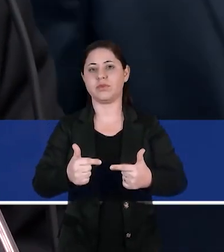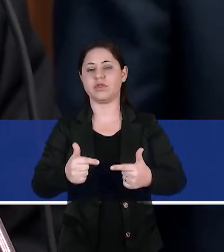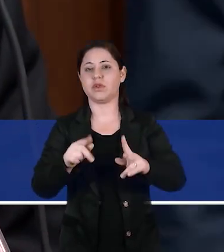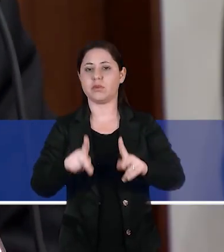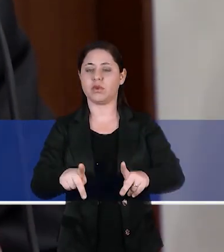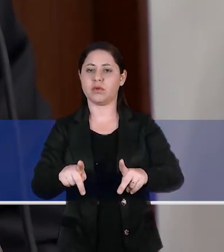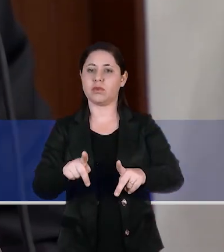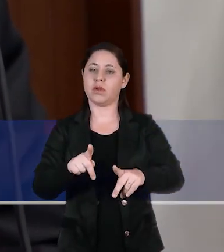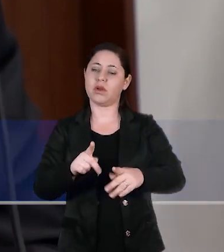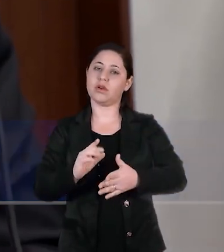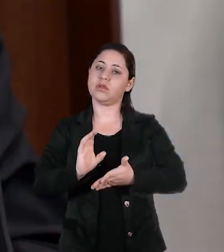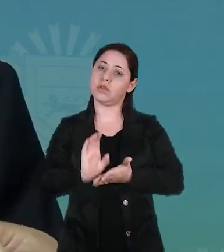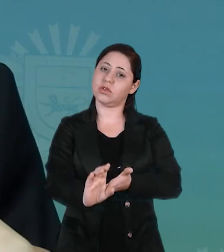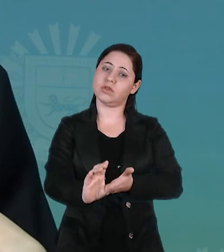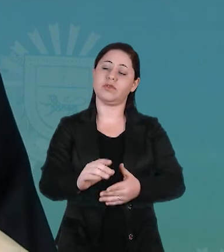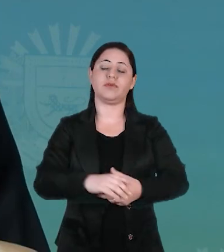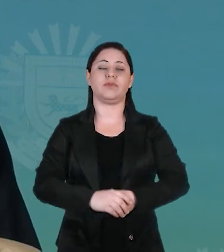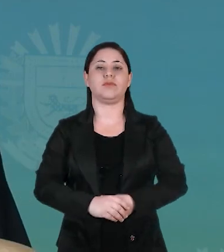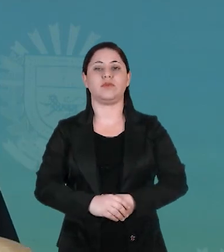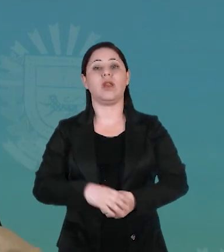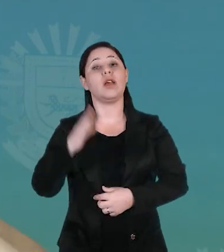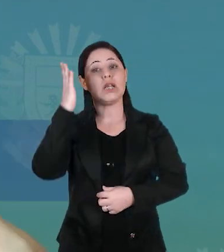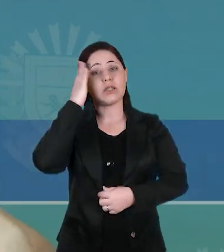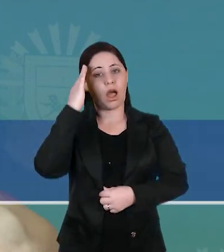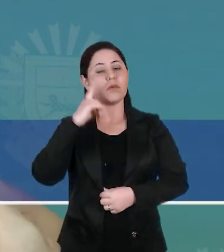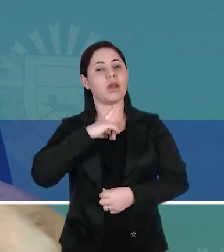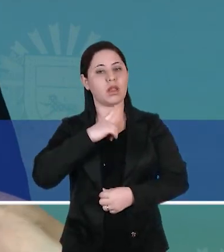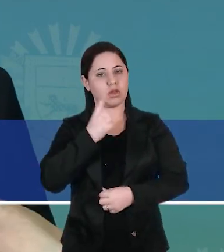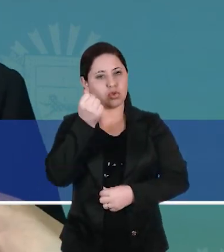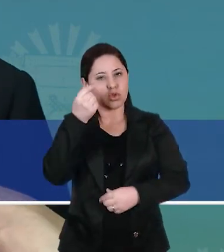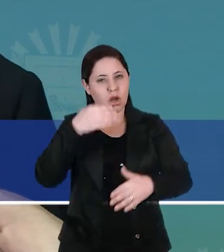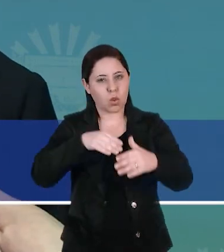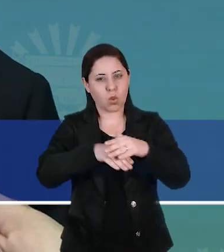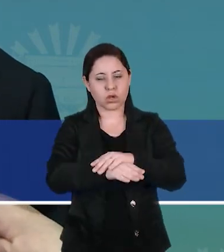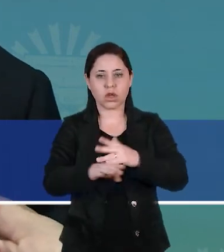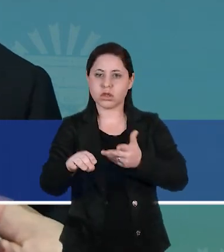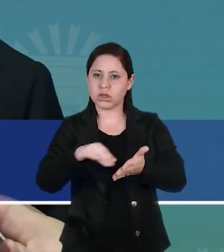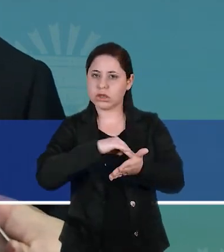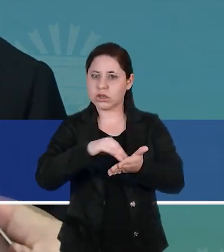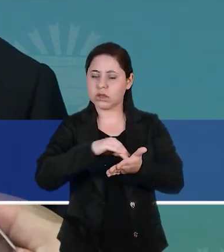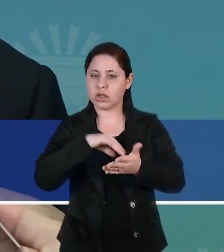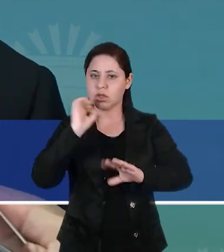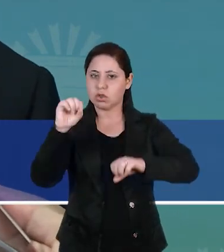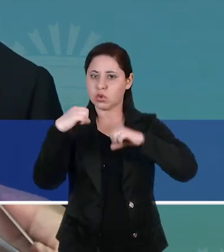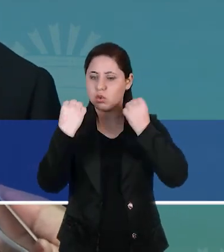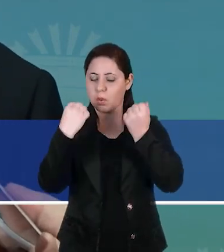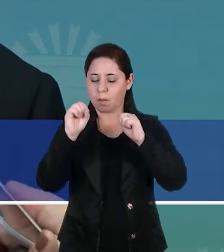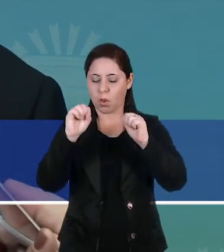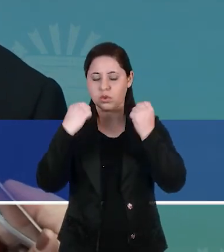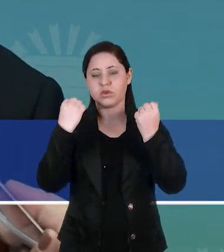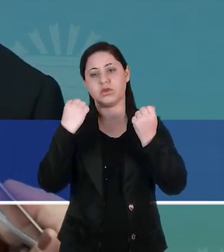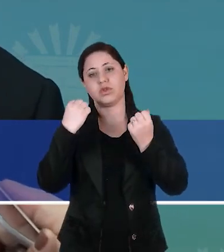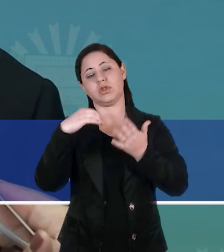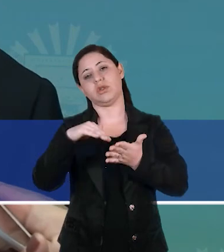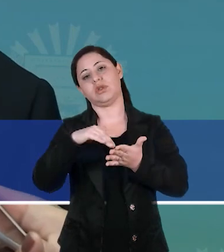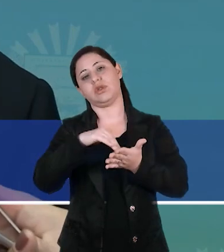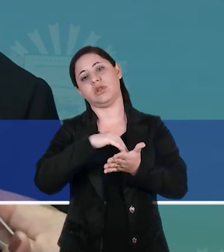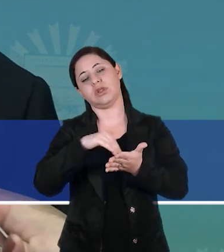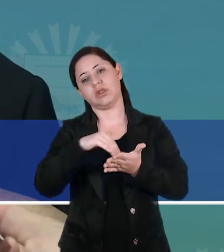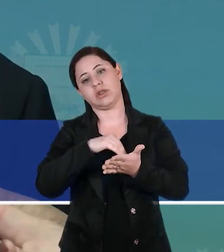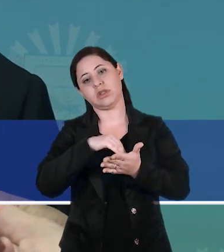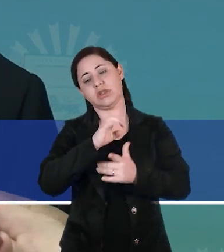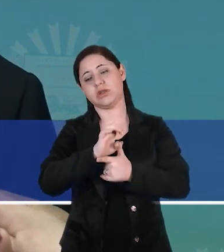forma direta ou indireta. Nós sabemos que existe um fundo na Secretaria de Esporte Estadual para